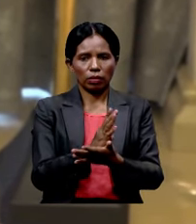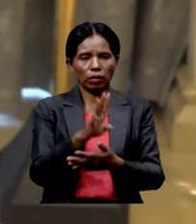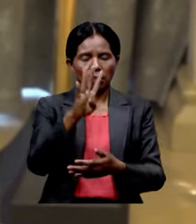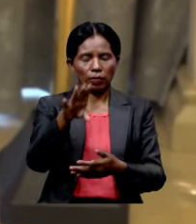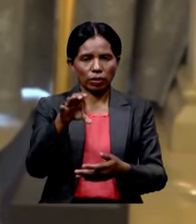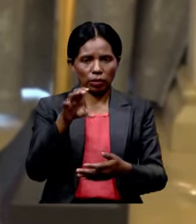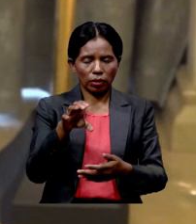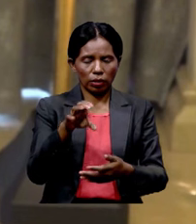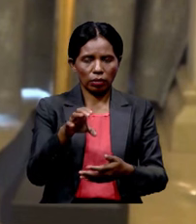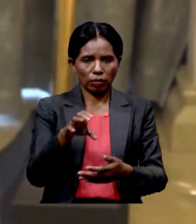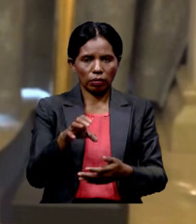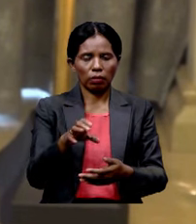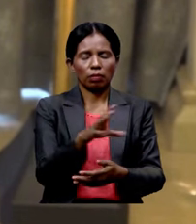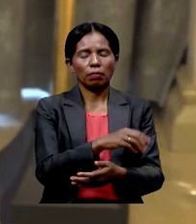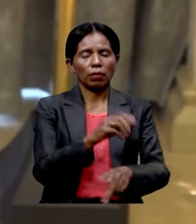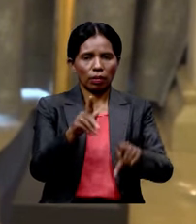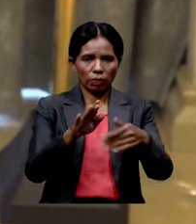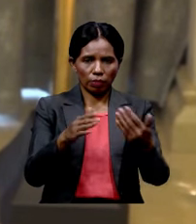1.400.000.000 de habitantes. E